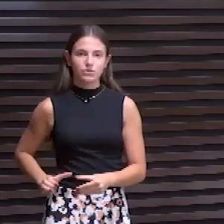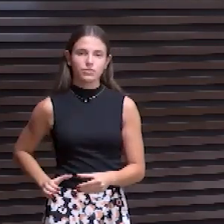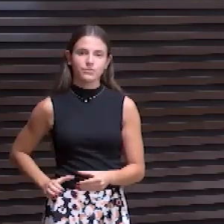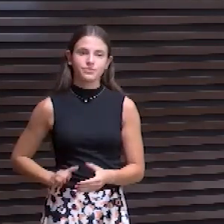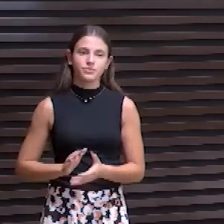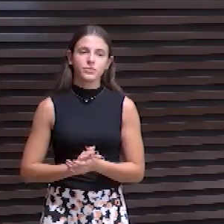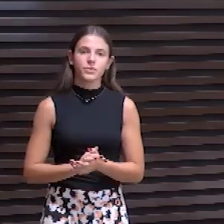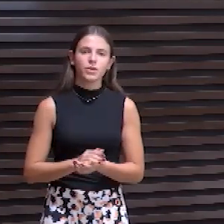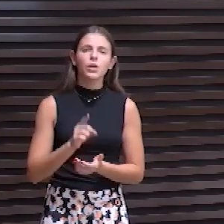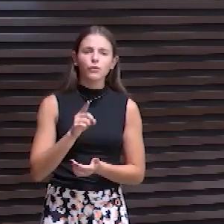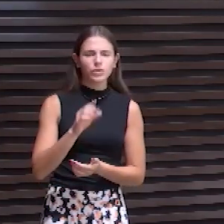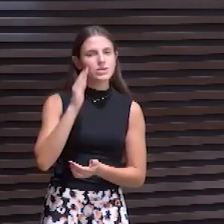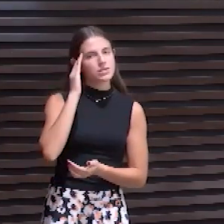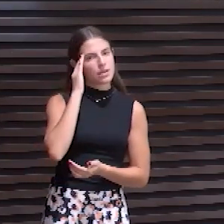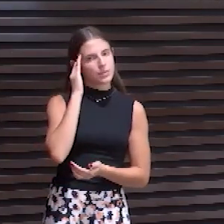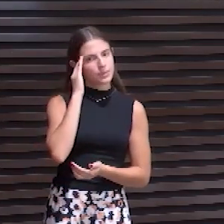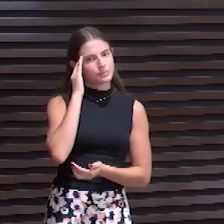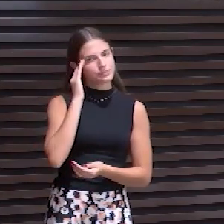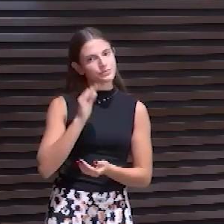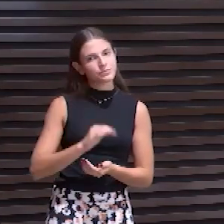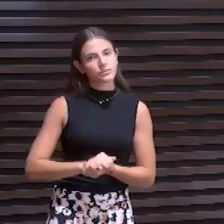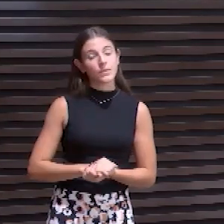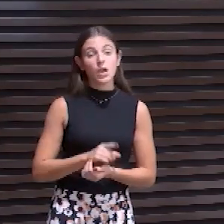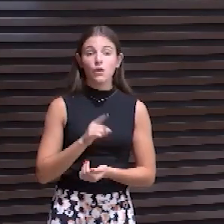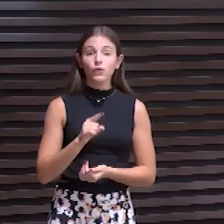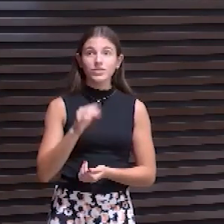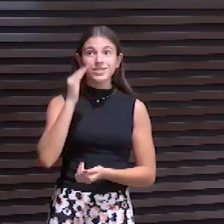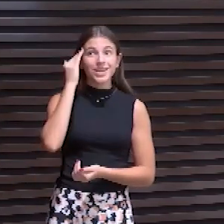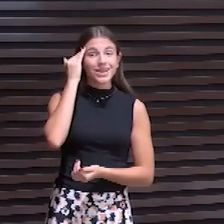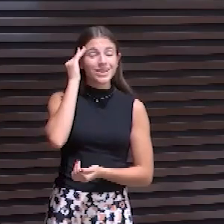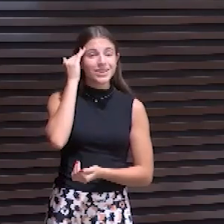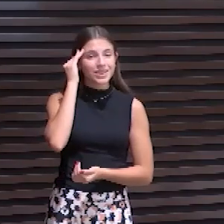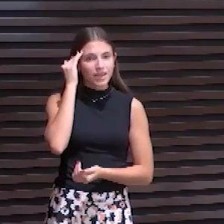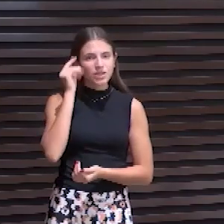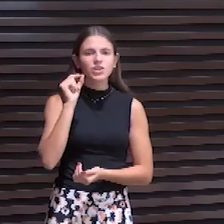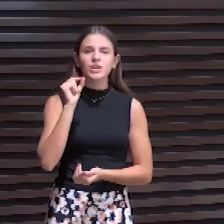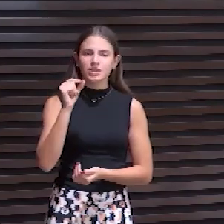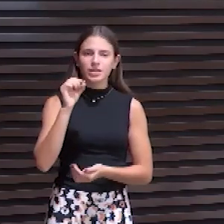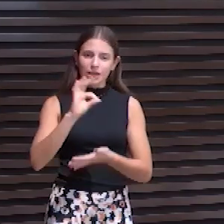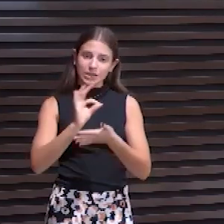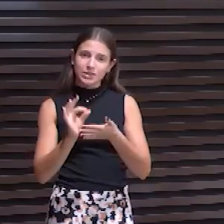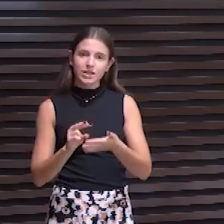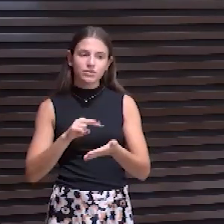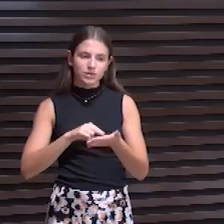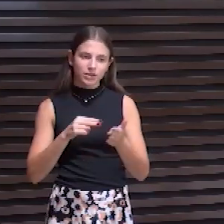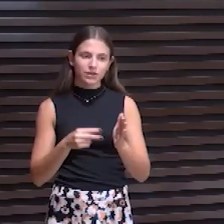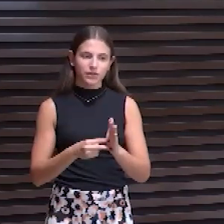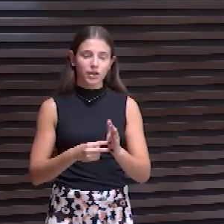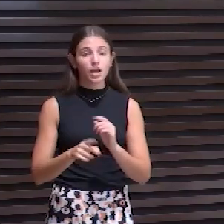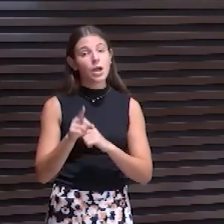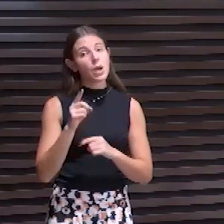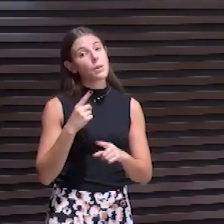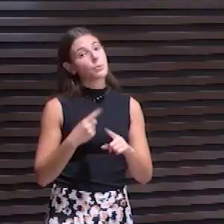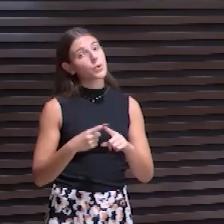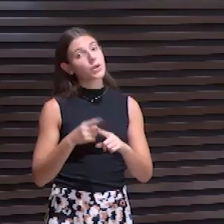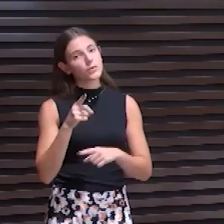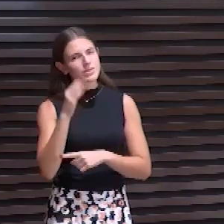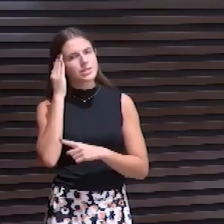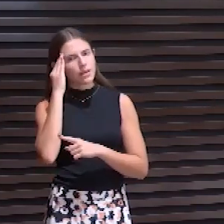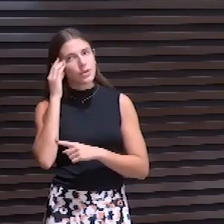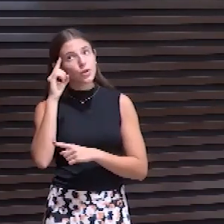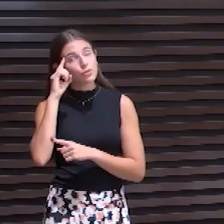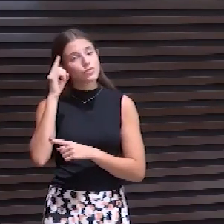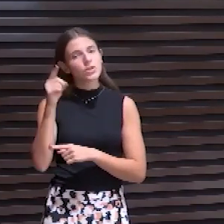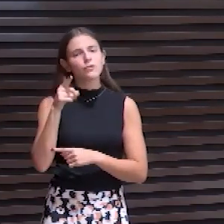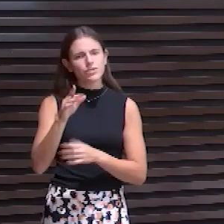por isso, você sabe. E você entende o que esse texto diz. Porque você sabe que um dia você era pobre. Um